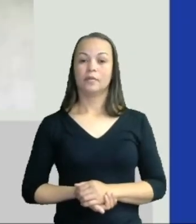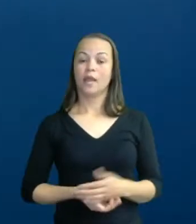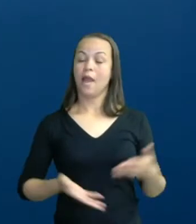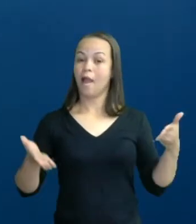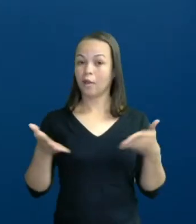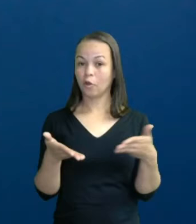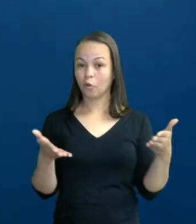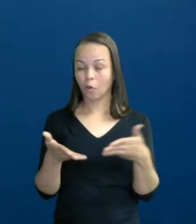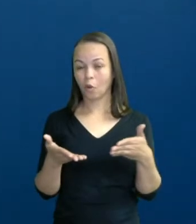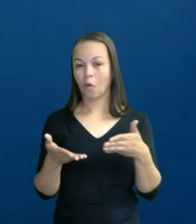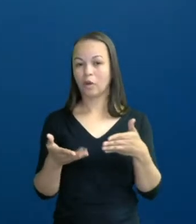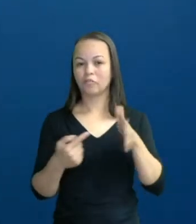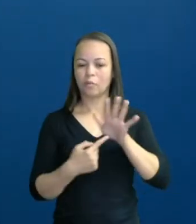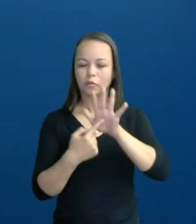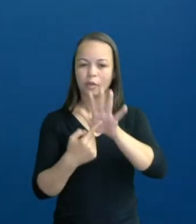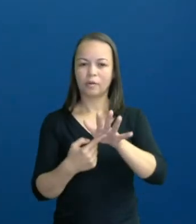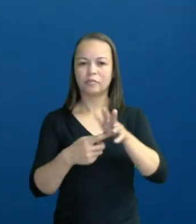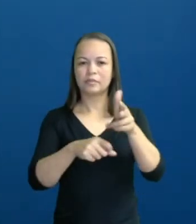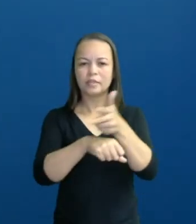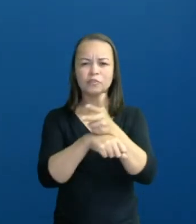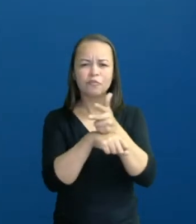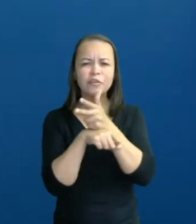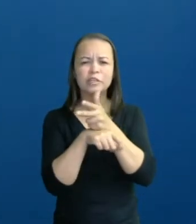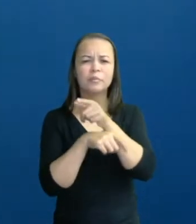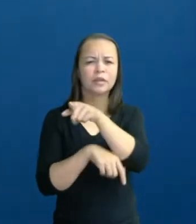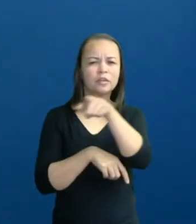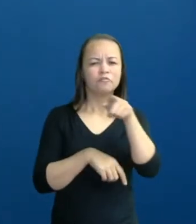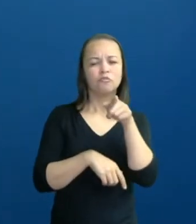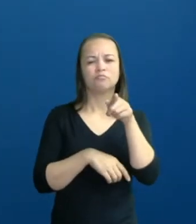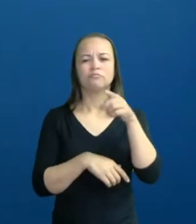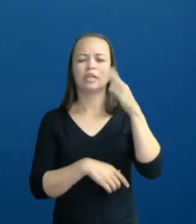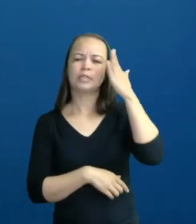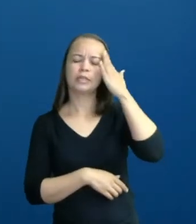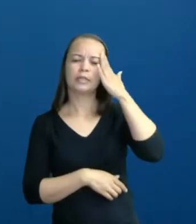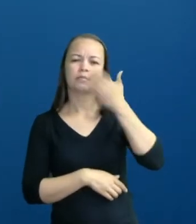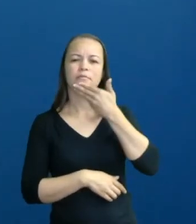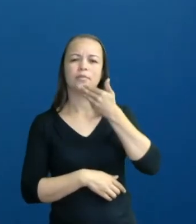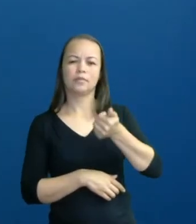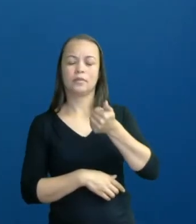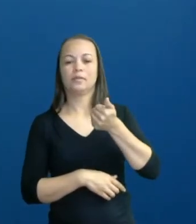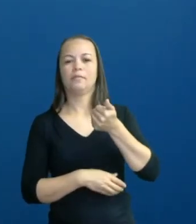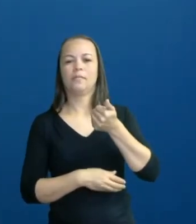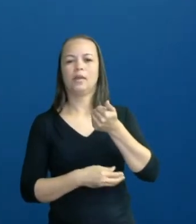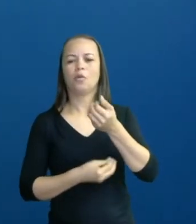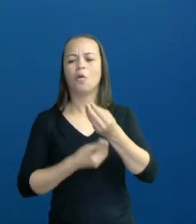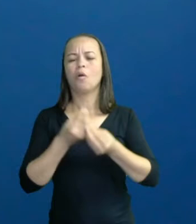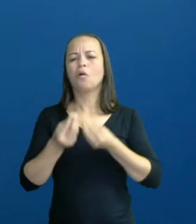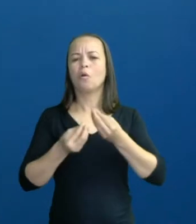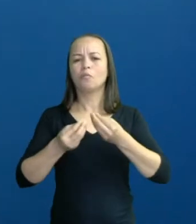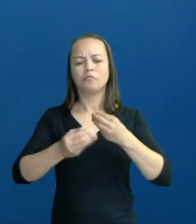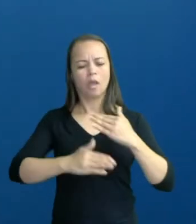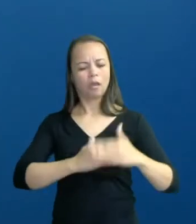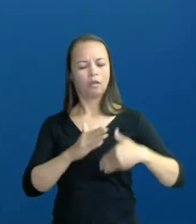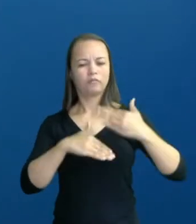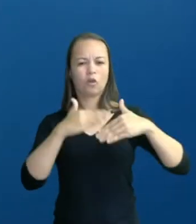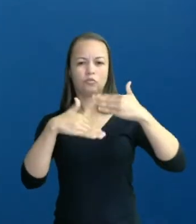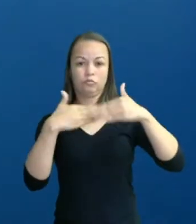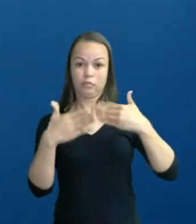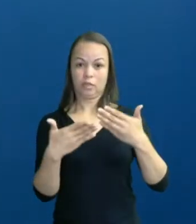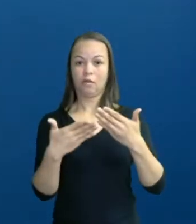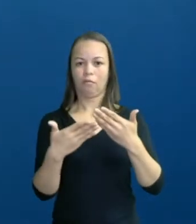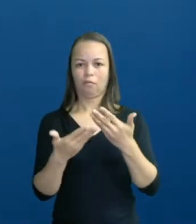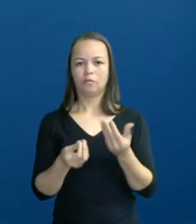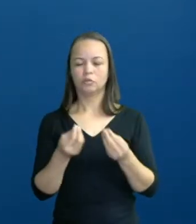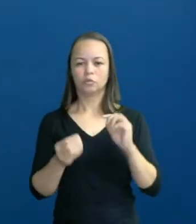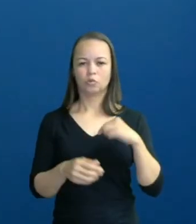aí, tia Raquel traz um vídeo agora para você compreender melhor toda essa evolução nos